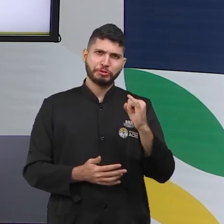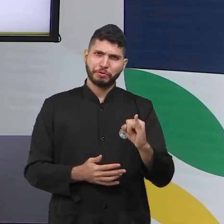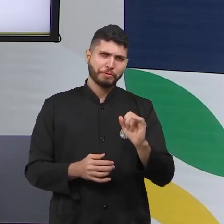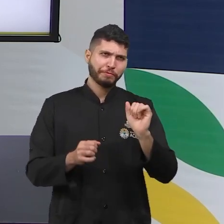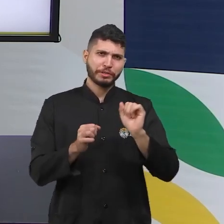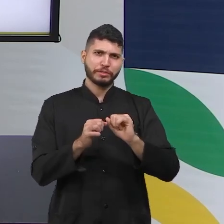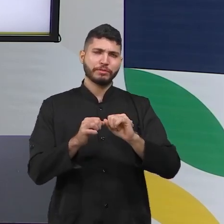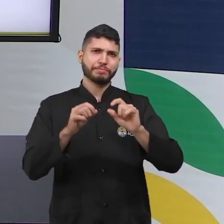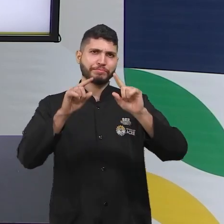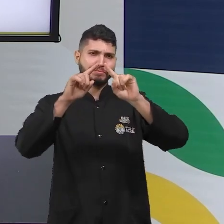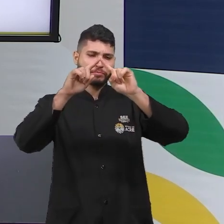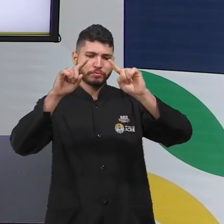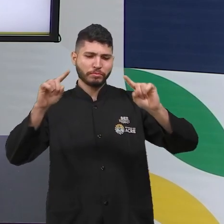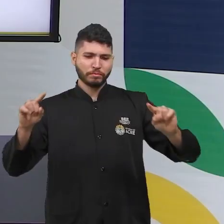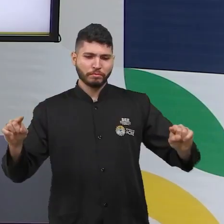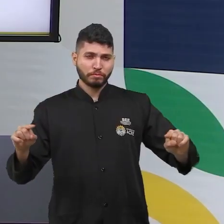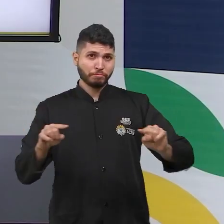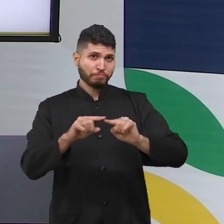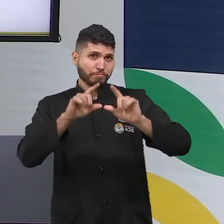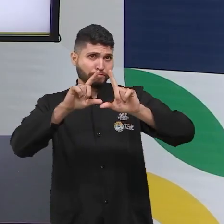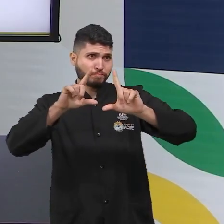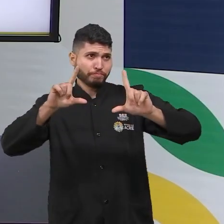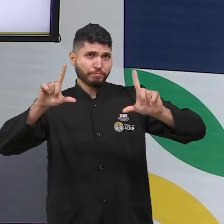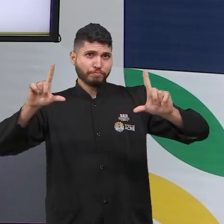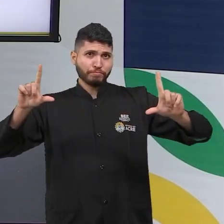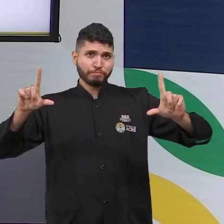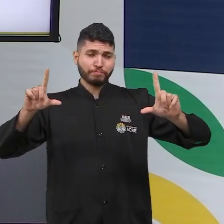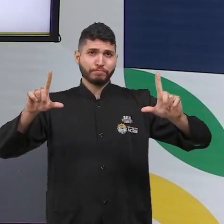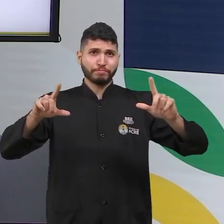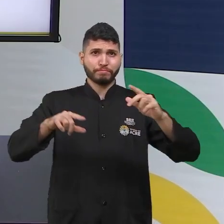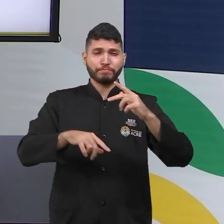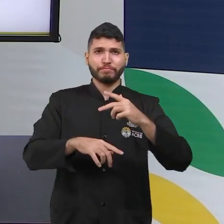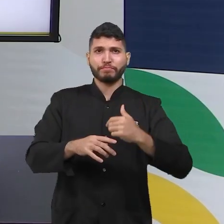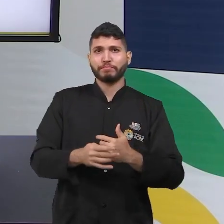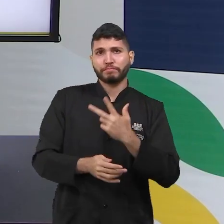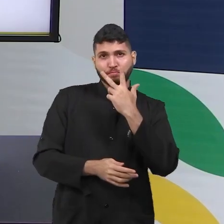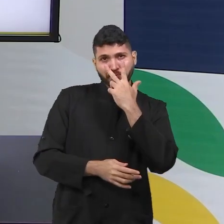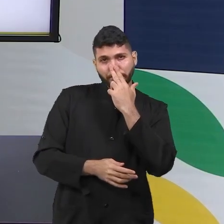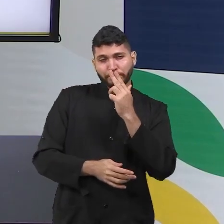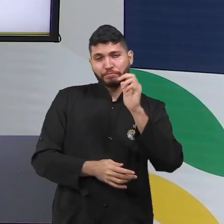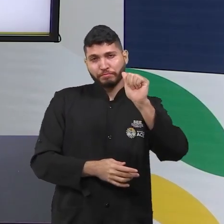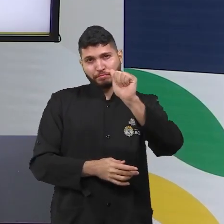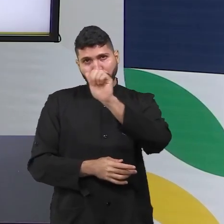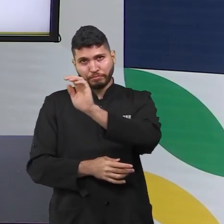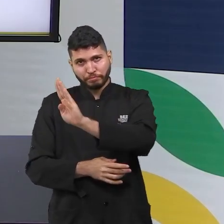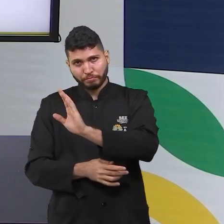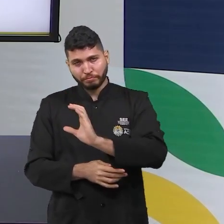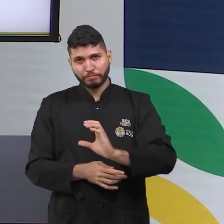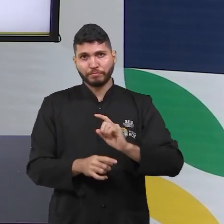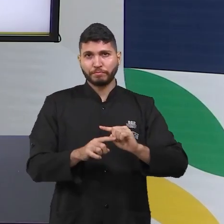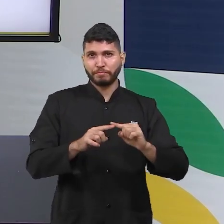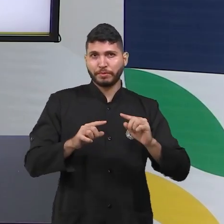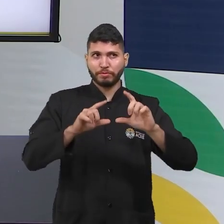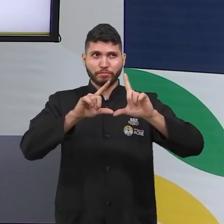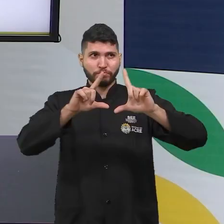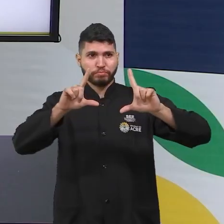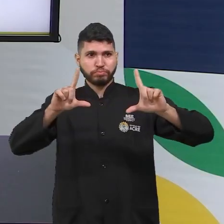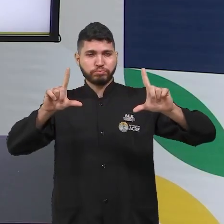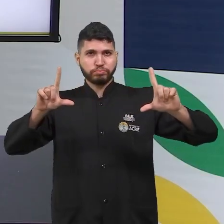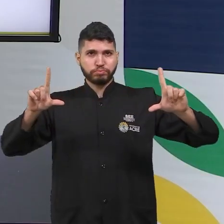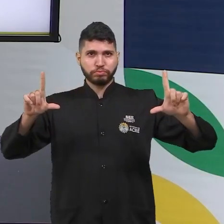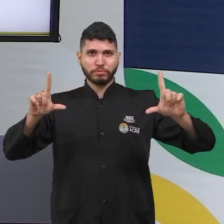ampliado, similar ao ABC, com a mesma medida dos seus ângulos, só que de forma ampliada? Ele não